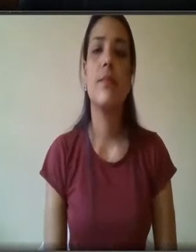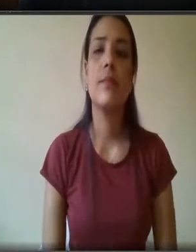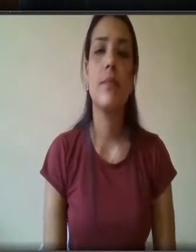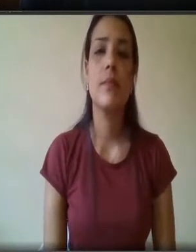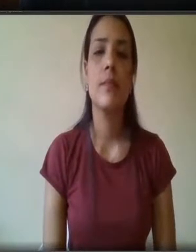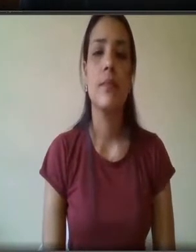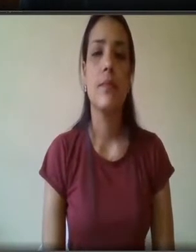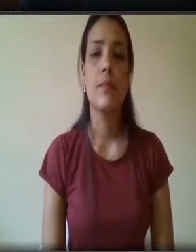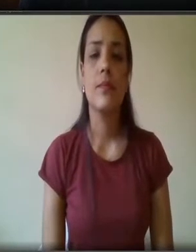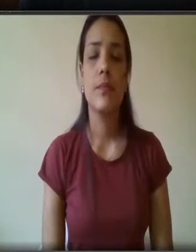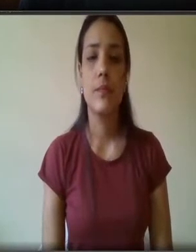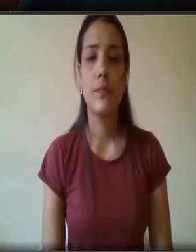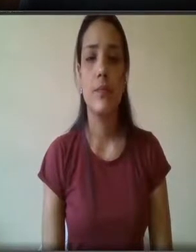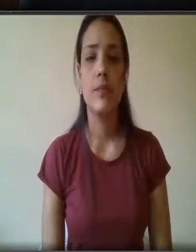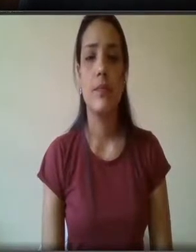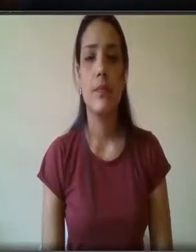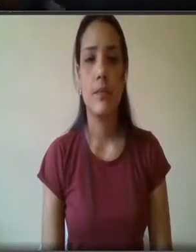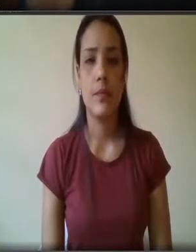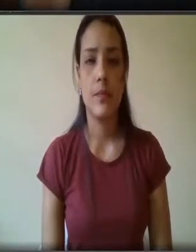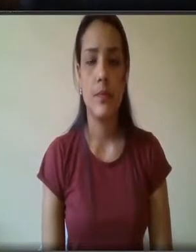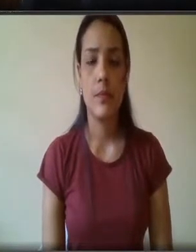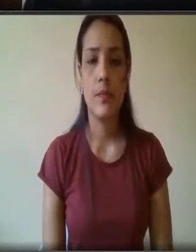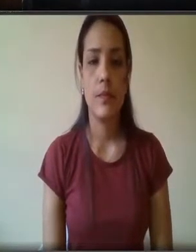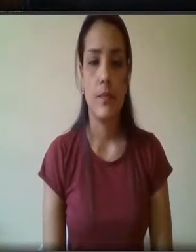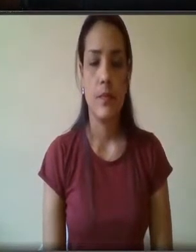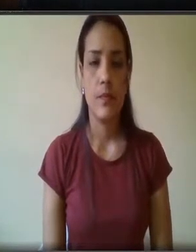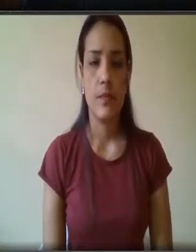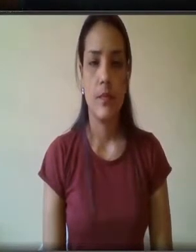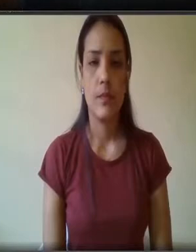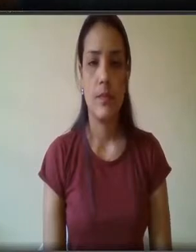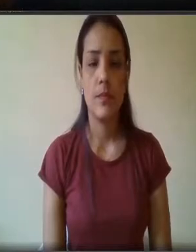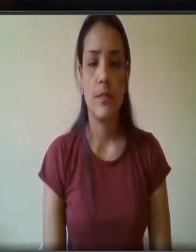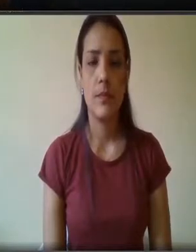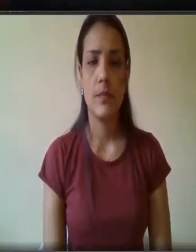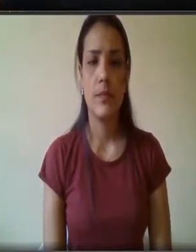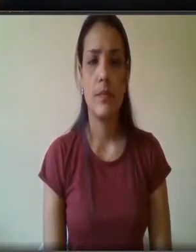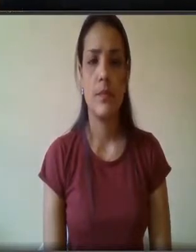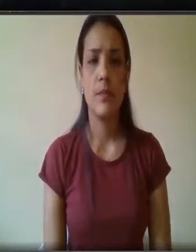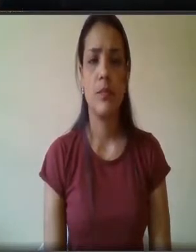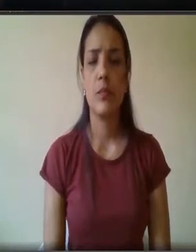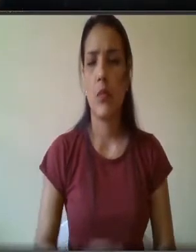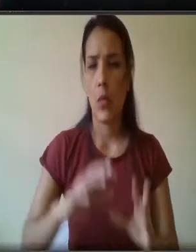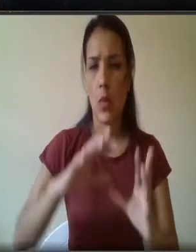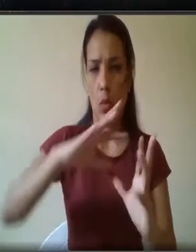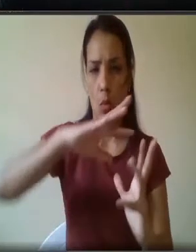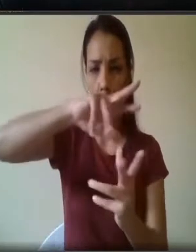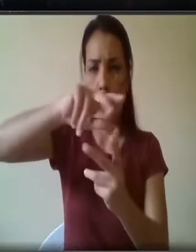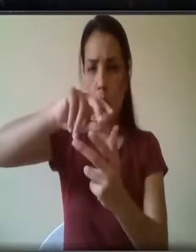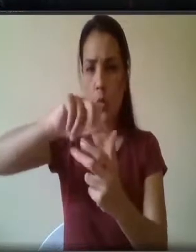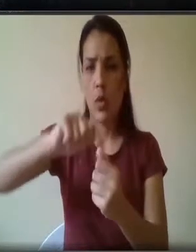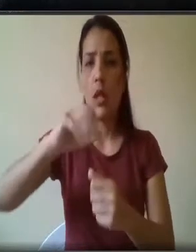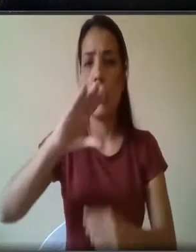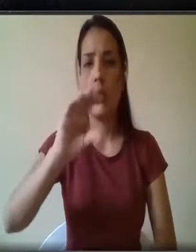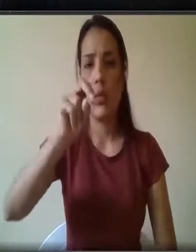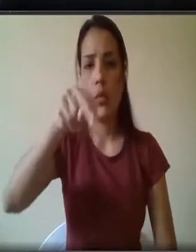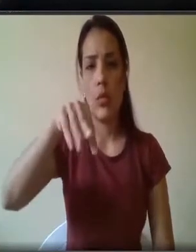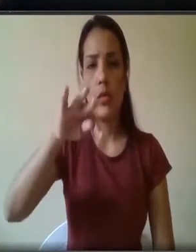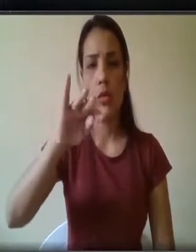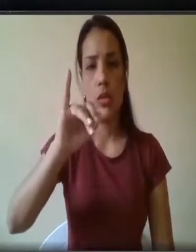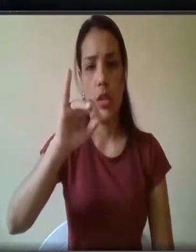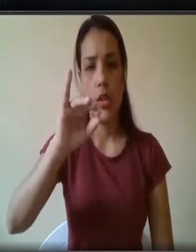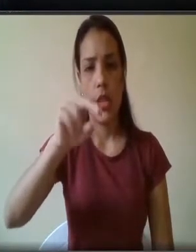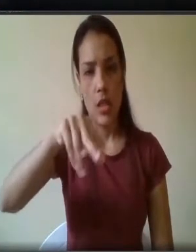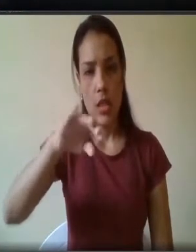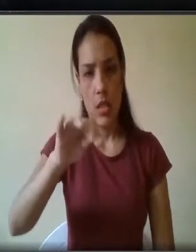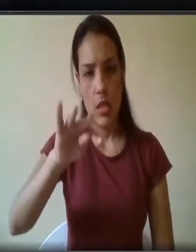Gondwana, até chegar a isso aqui. Quem traçou essa teoria, ah, foi um estudioso,